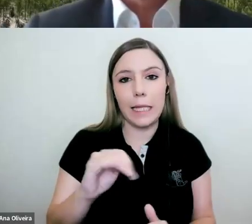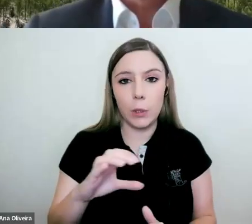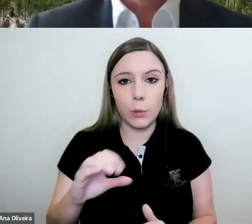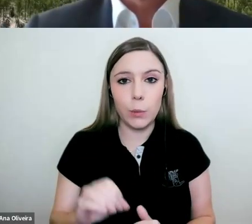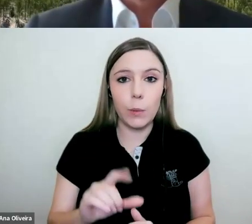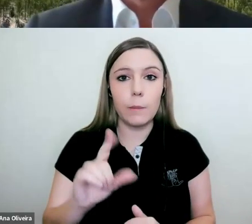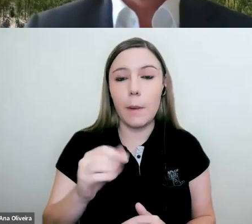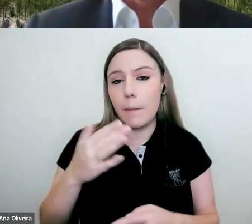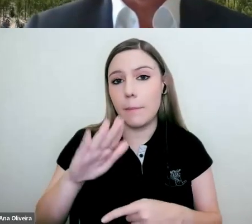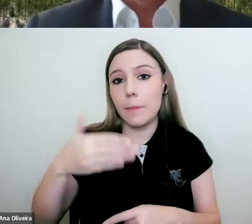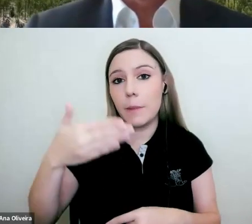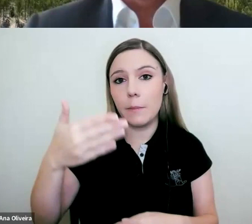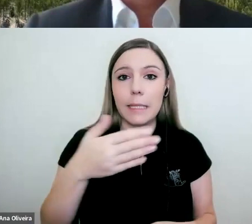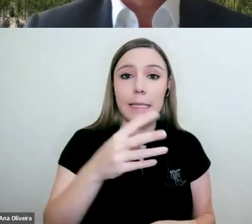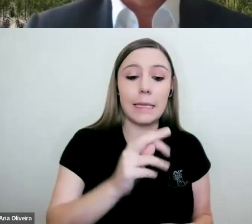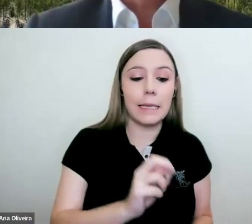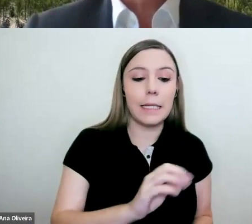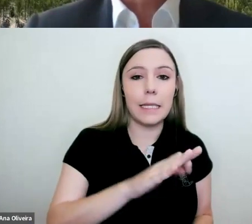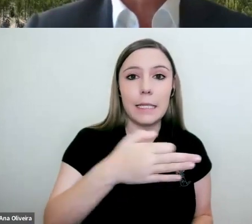na 37120 e na